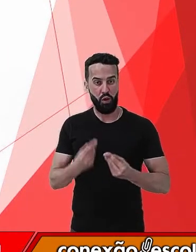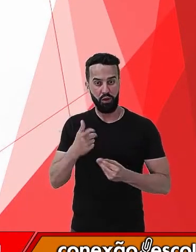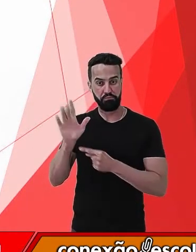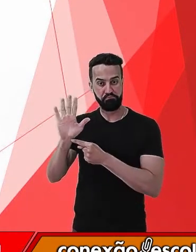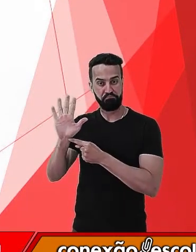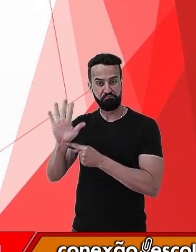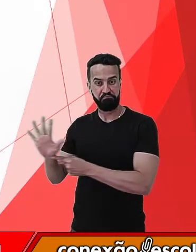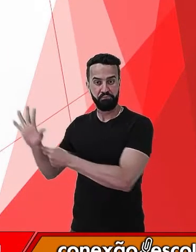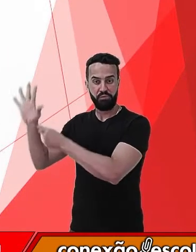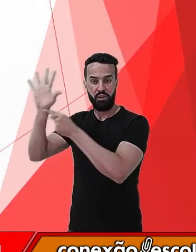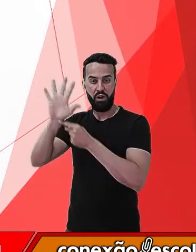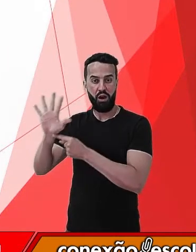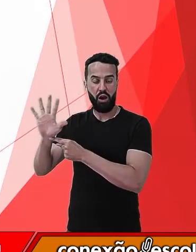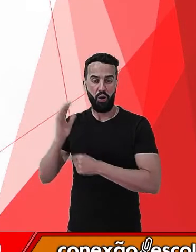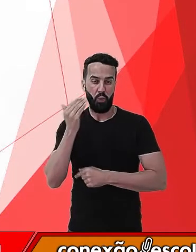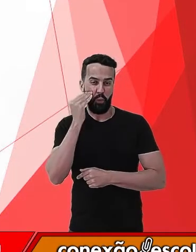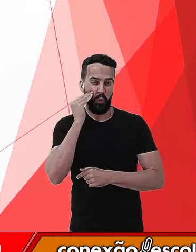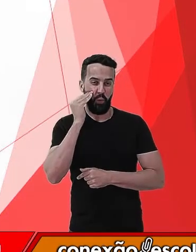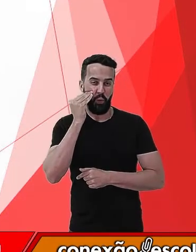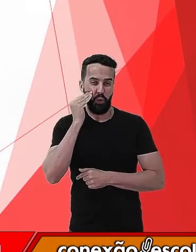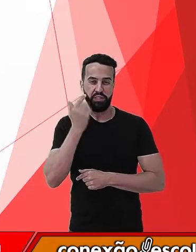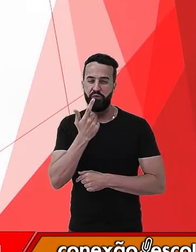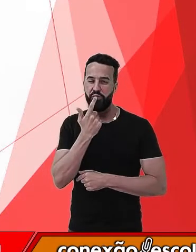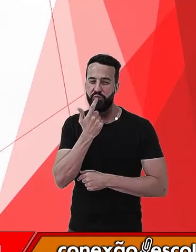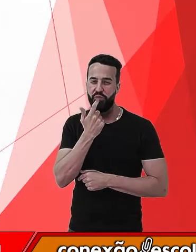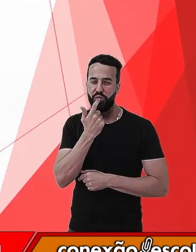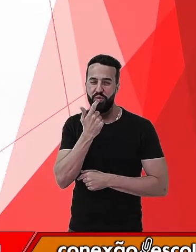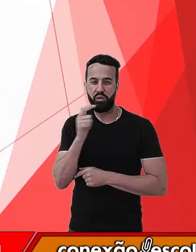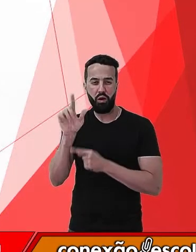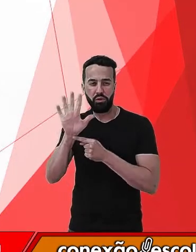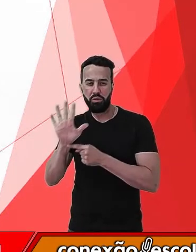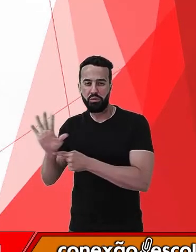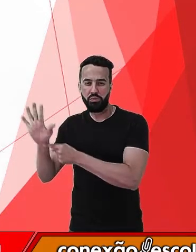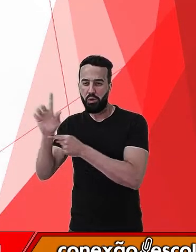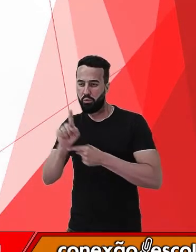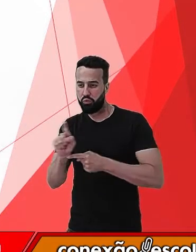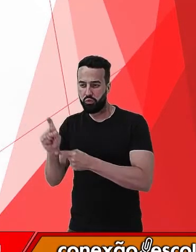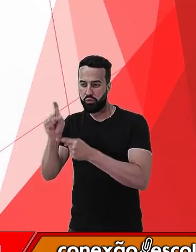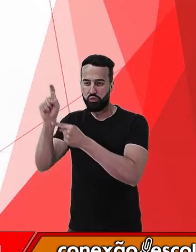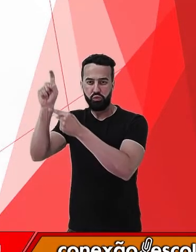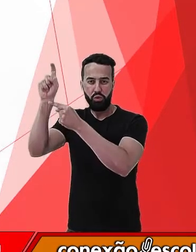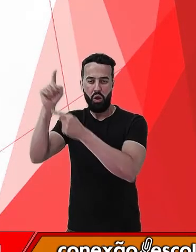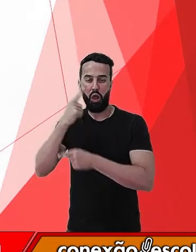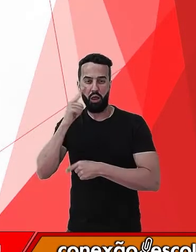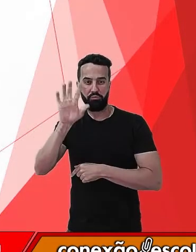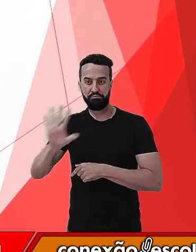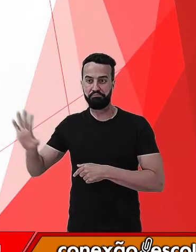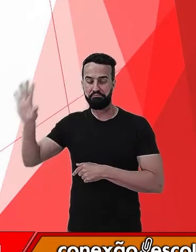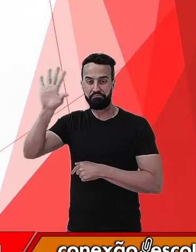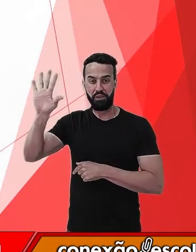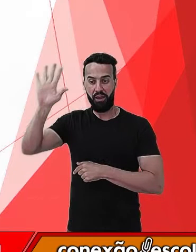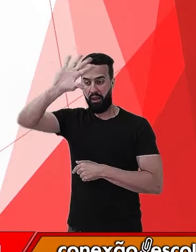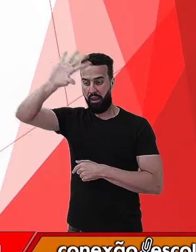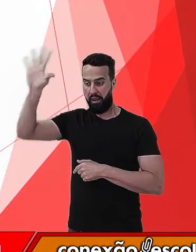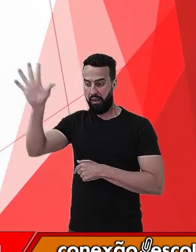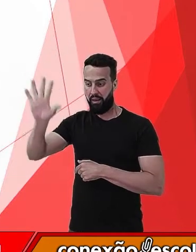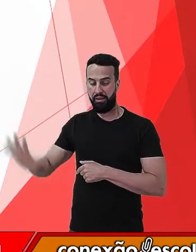ocorre na China é o socialismo de mercado, que é um modelo político e econômico chinês. Esse